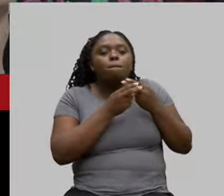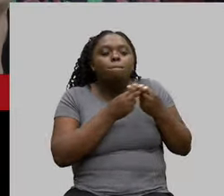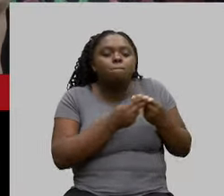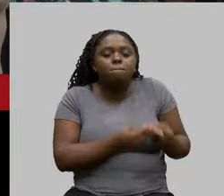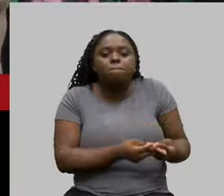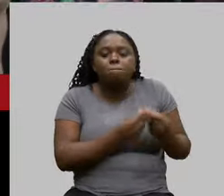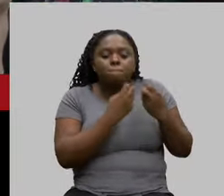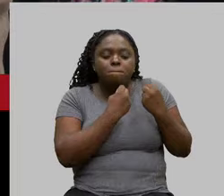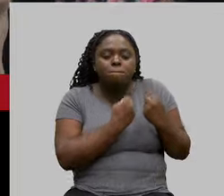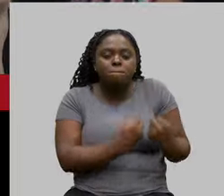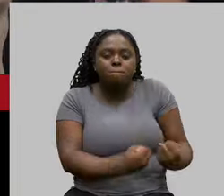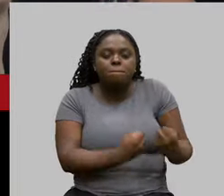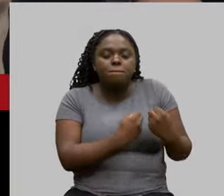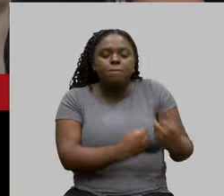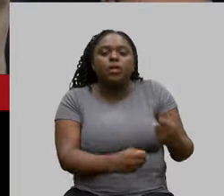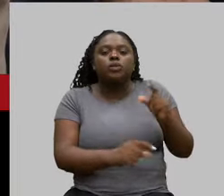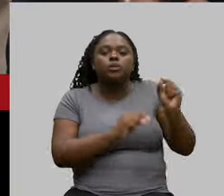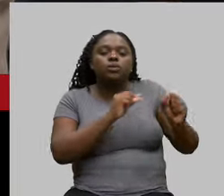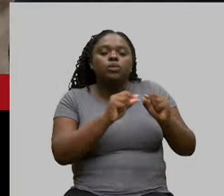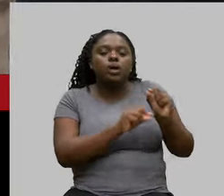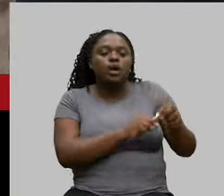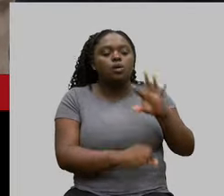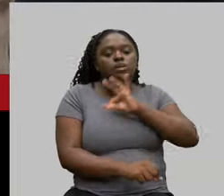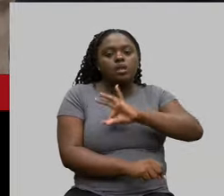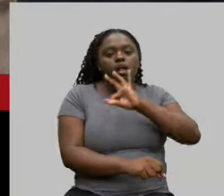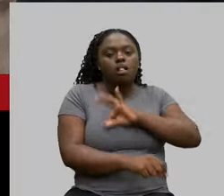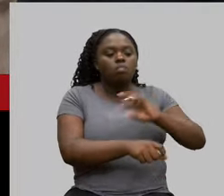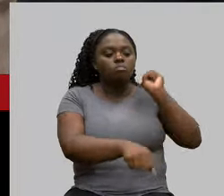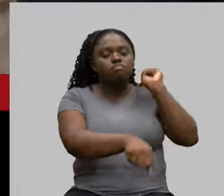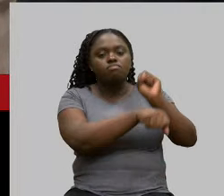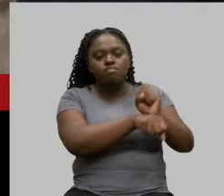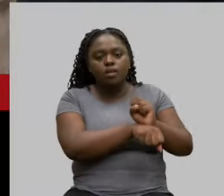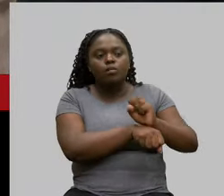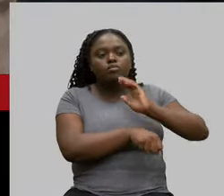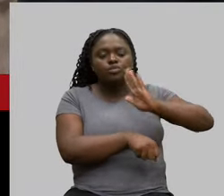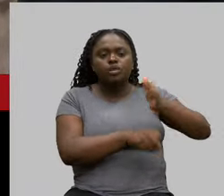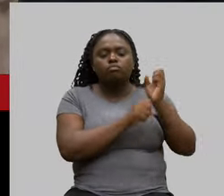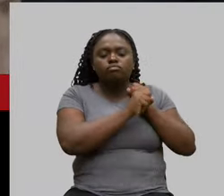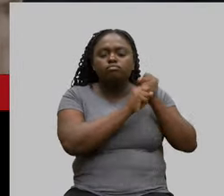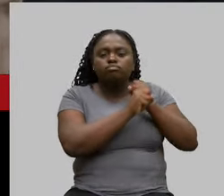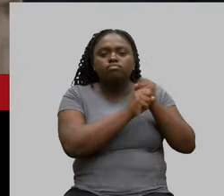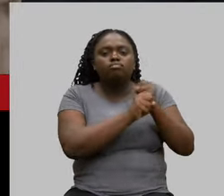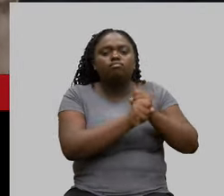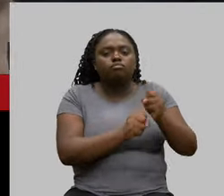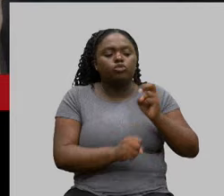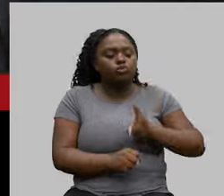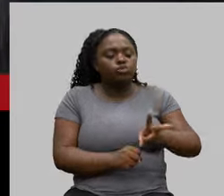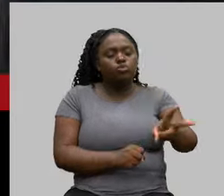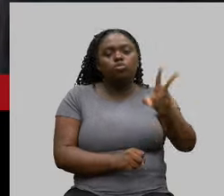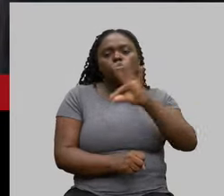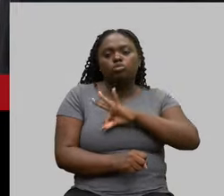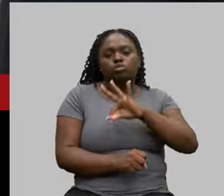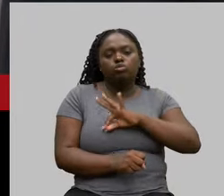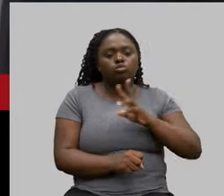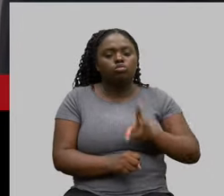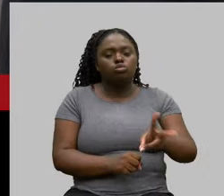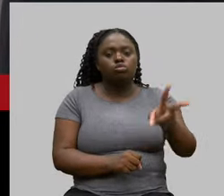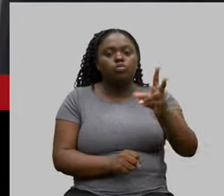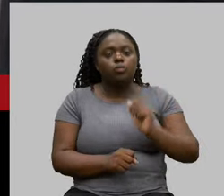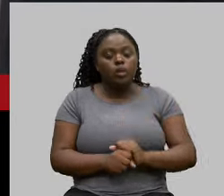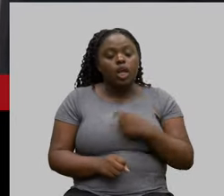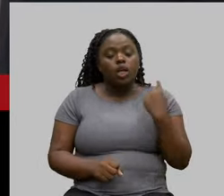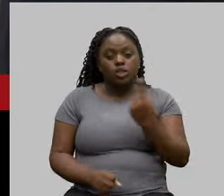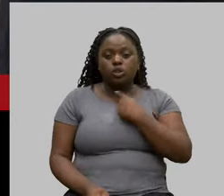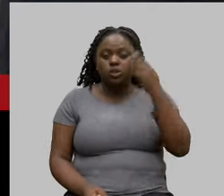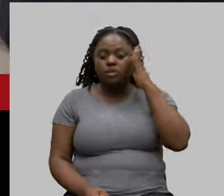é uma denúncia que a gente já traz já para acalorar esse debate nós sabemos que cada um e cada uma aqui tem ciência